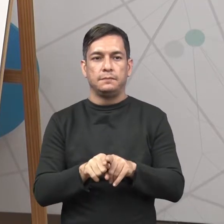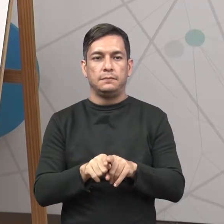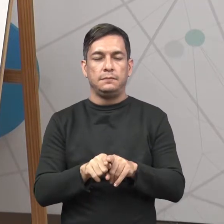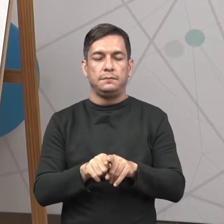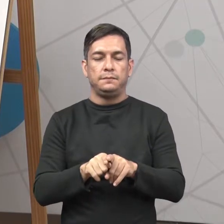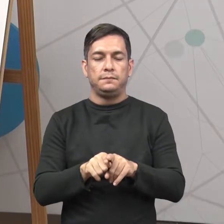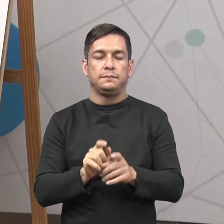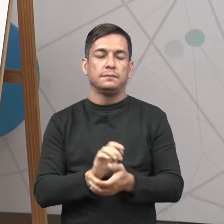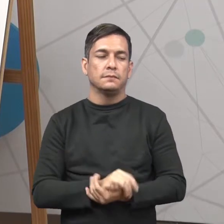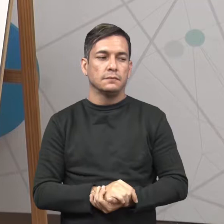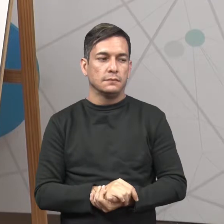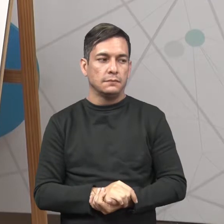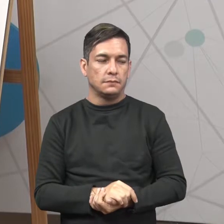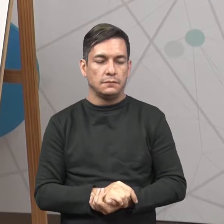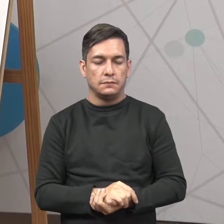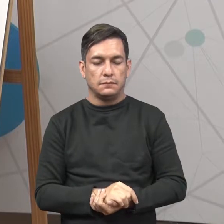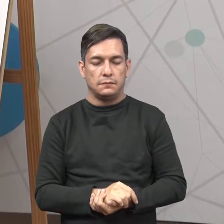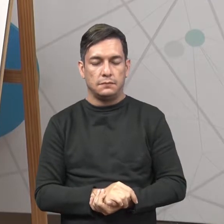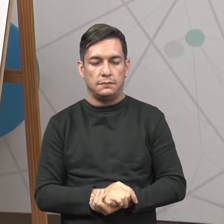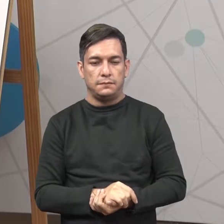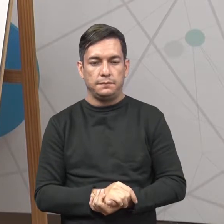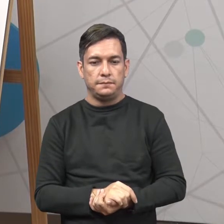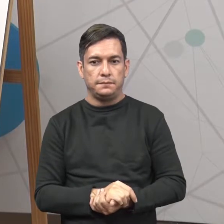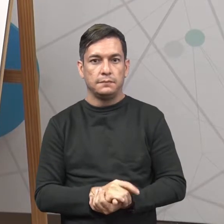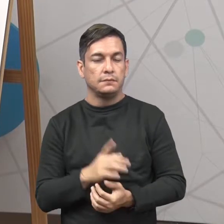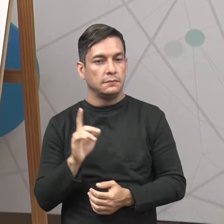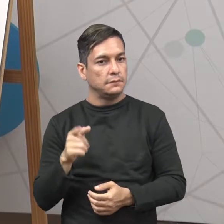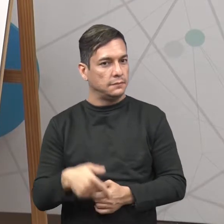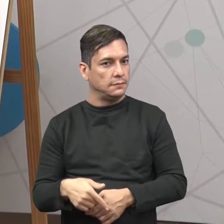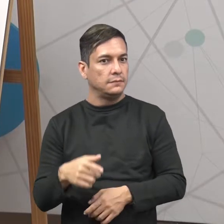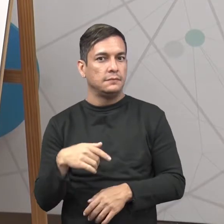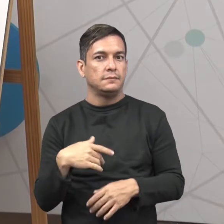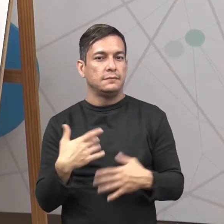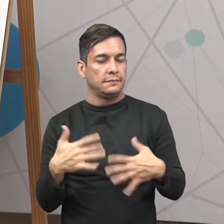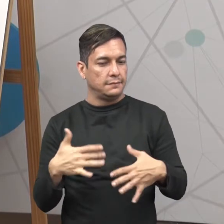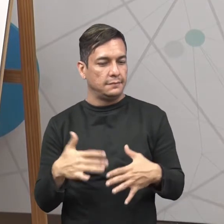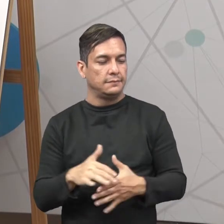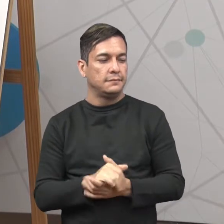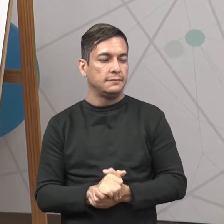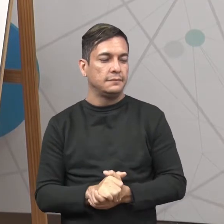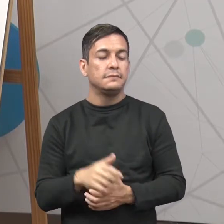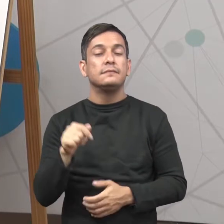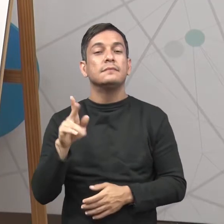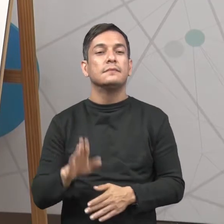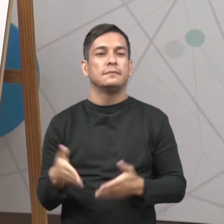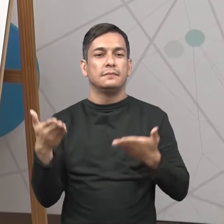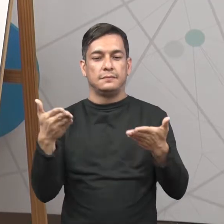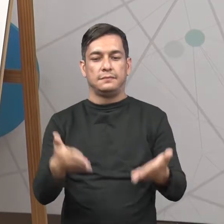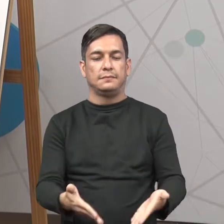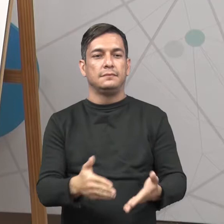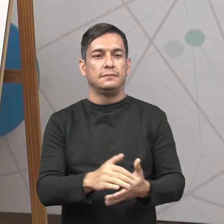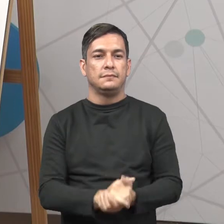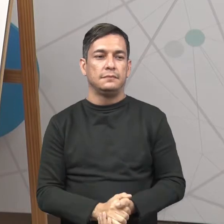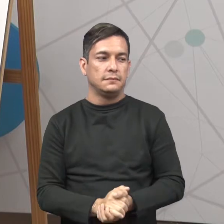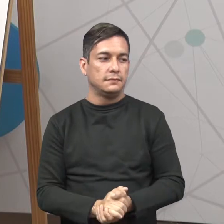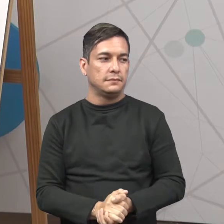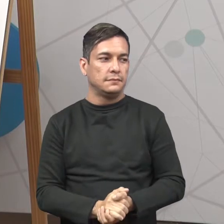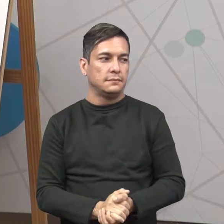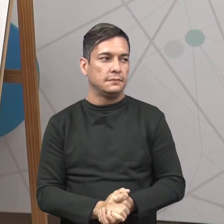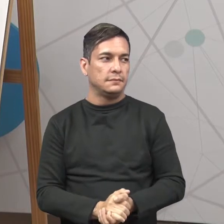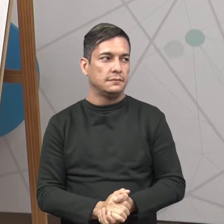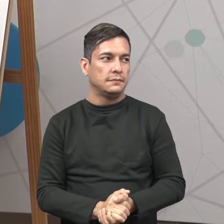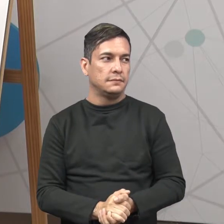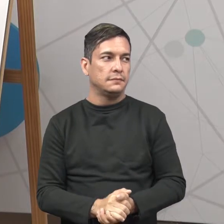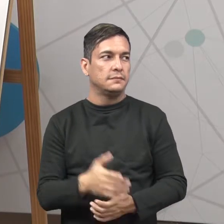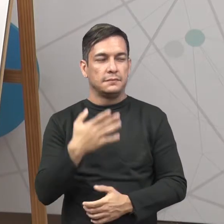aquele barbante. E de repente, quem chega? O